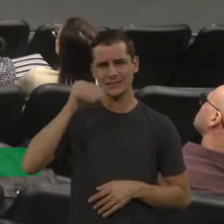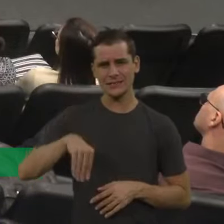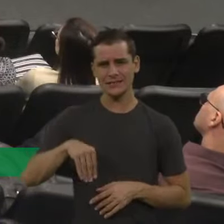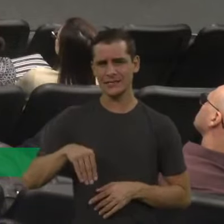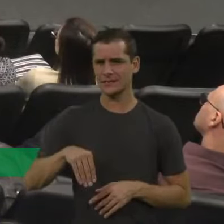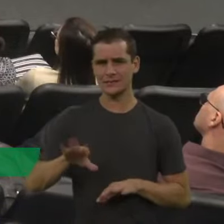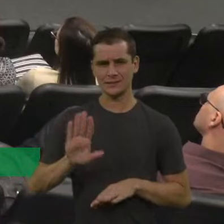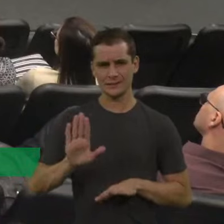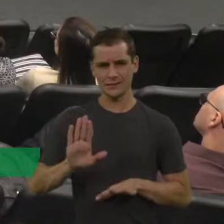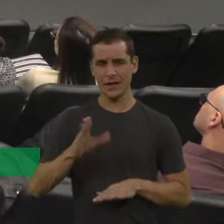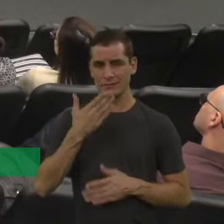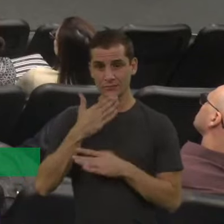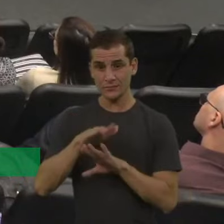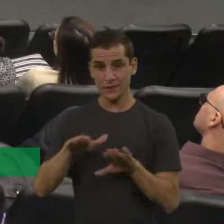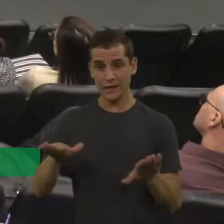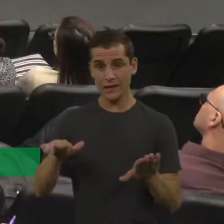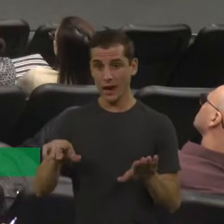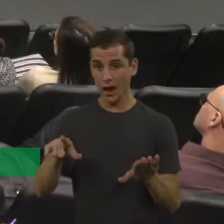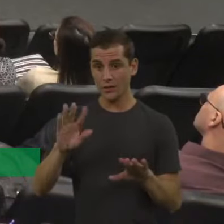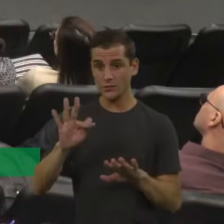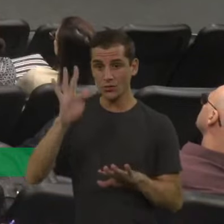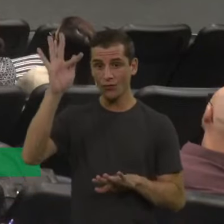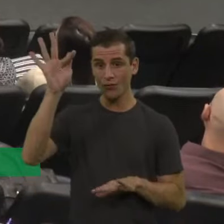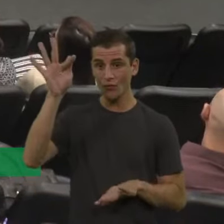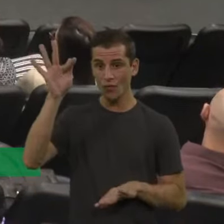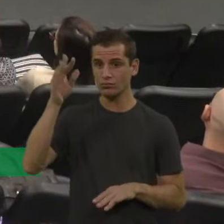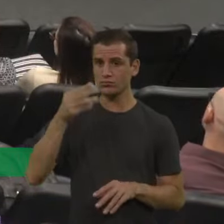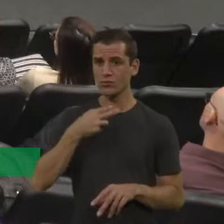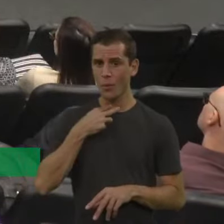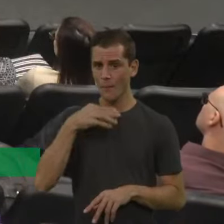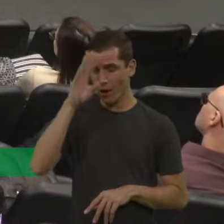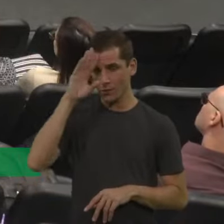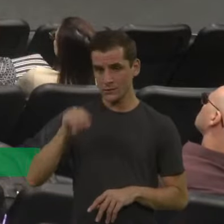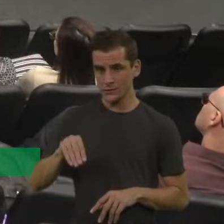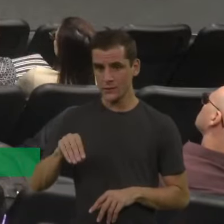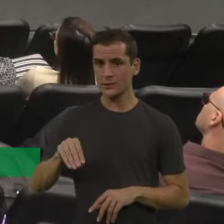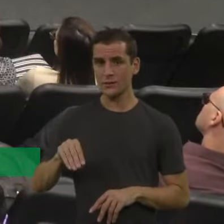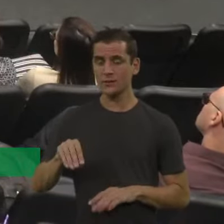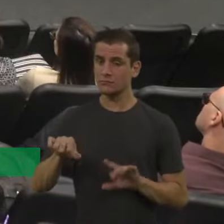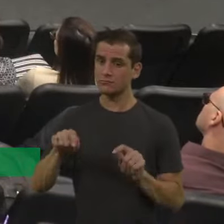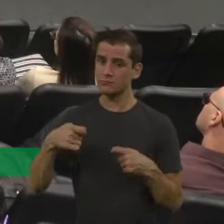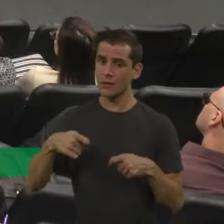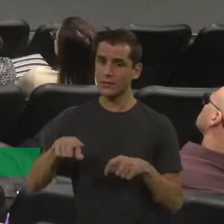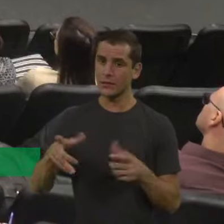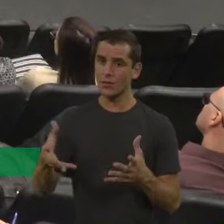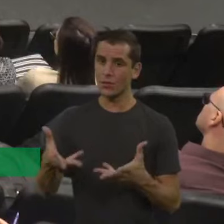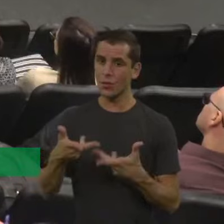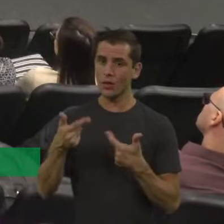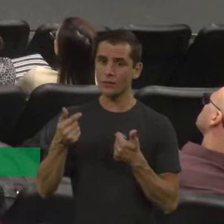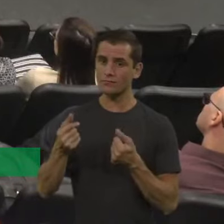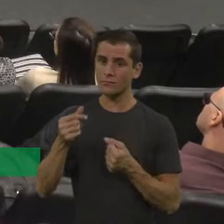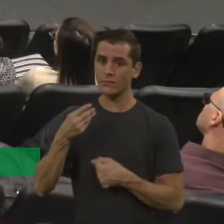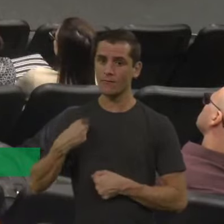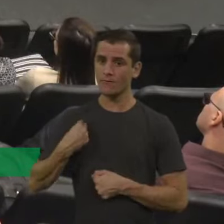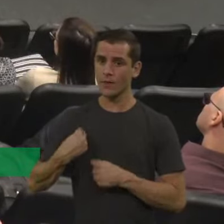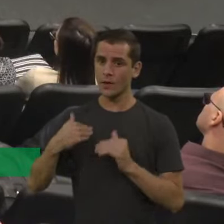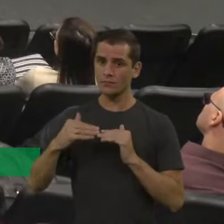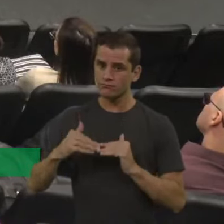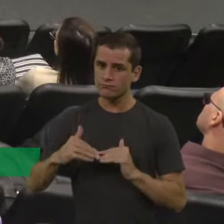As crianças é o nosso futuro. E o que nós pudermos fazer para melhorar a qualidade de vida das nossas crianças, nós